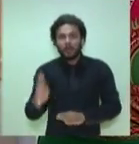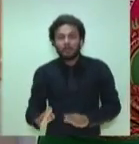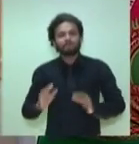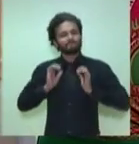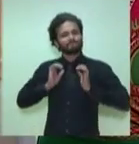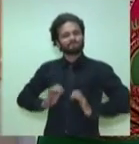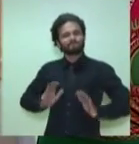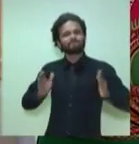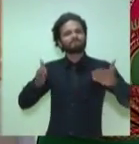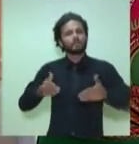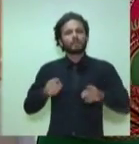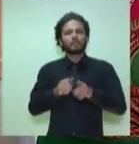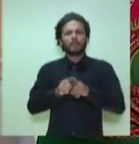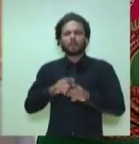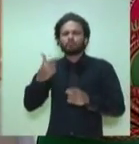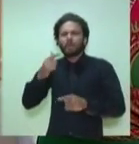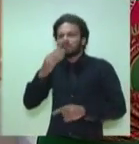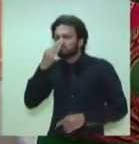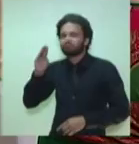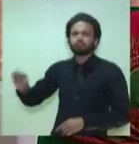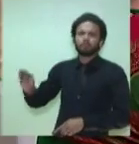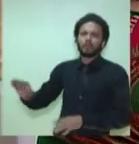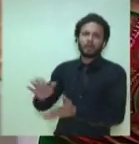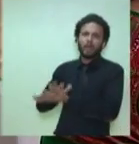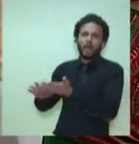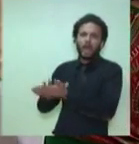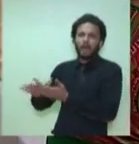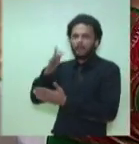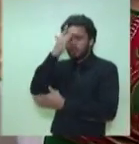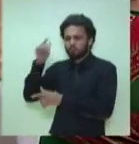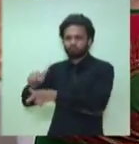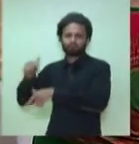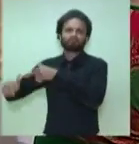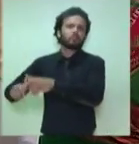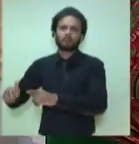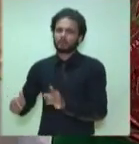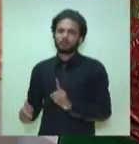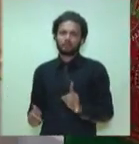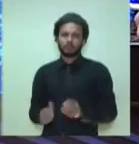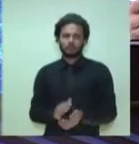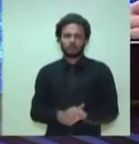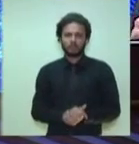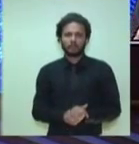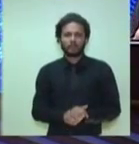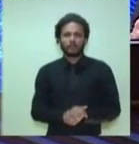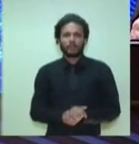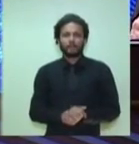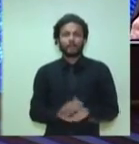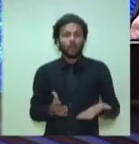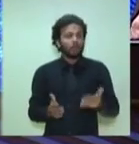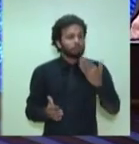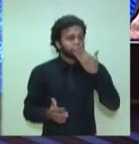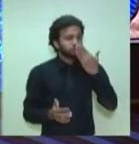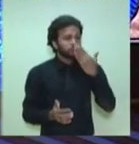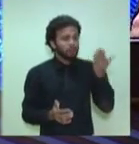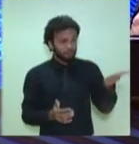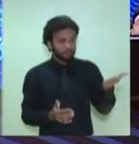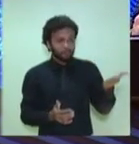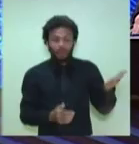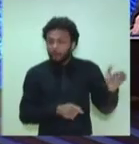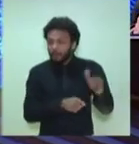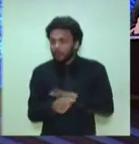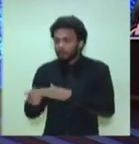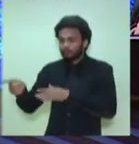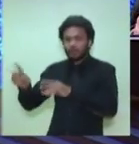ética, mas que não discrimine o lucro legítimo que vem do trabalho. Candidato Arthur Neto, o senhor então agora faz uma pergunta com